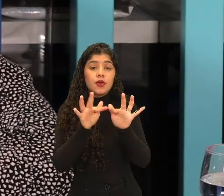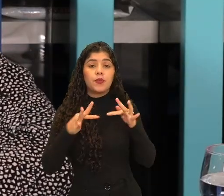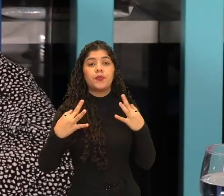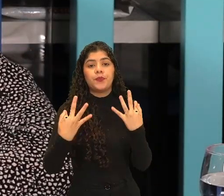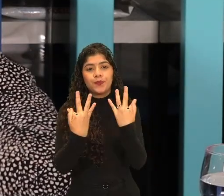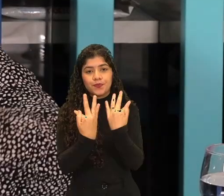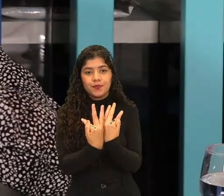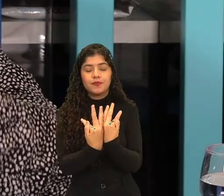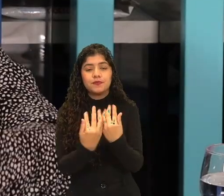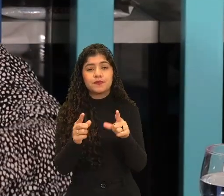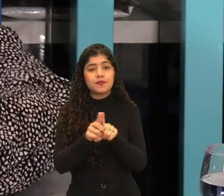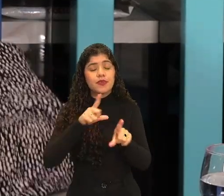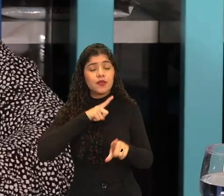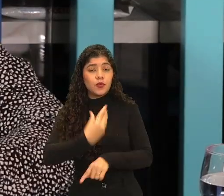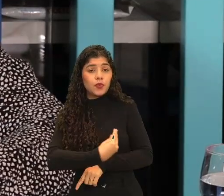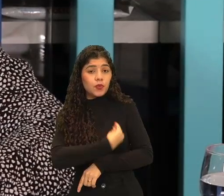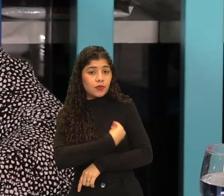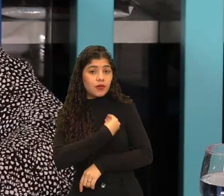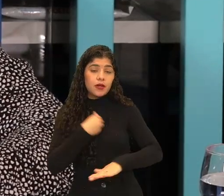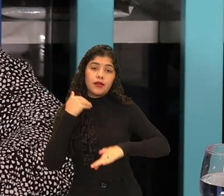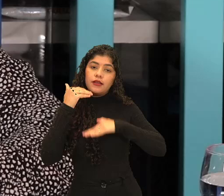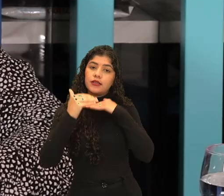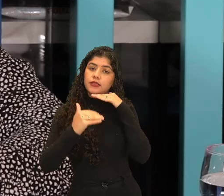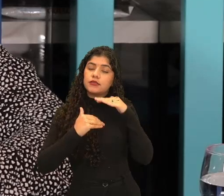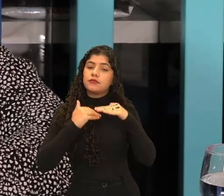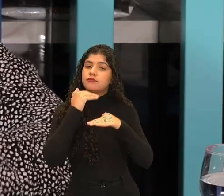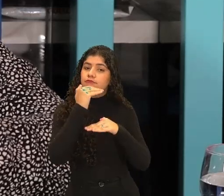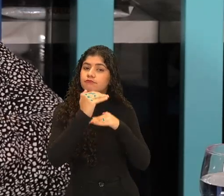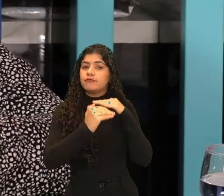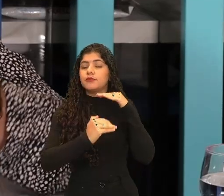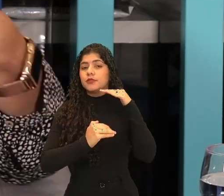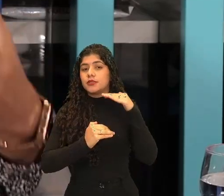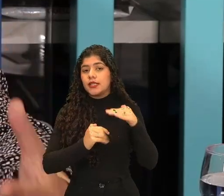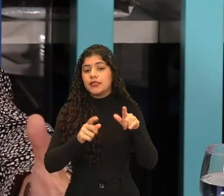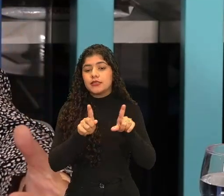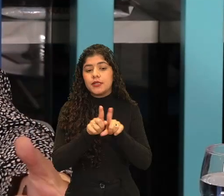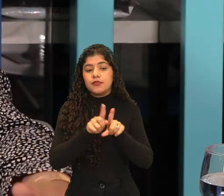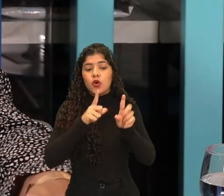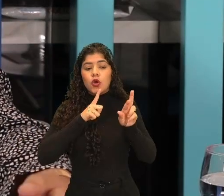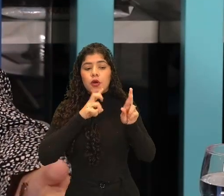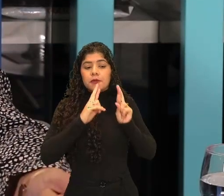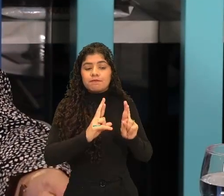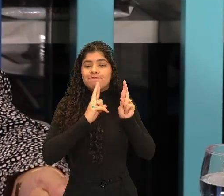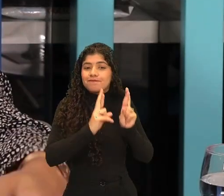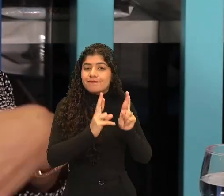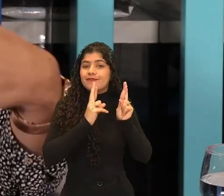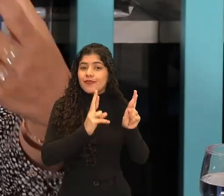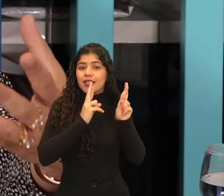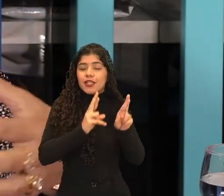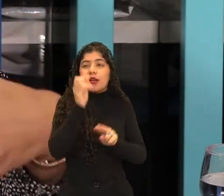familiares acabam vivendo um processo de luto, da expectativa, né,